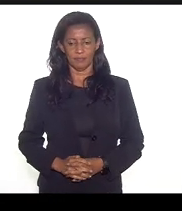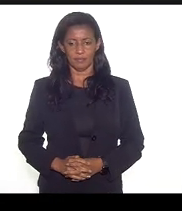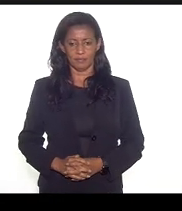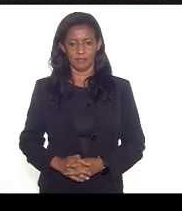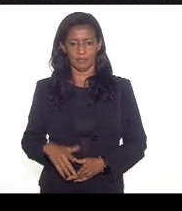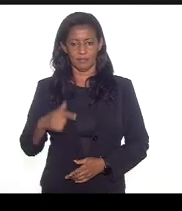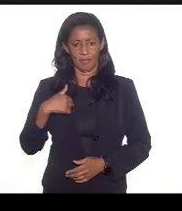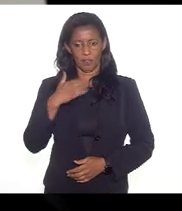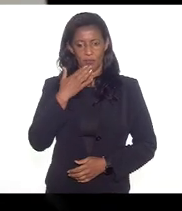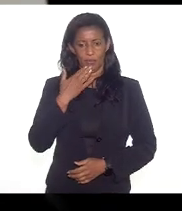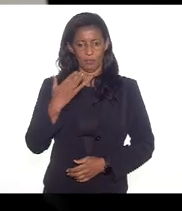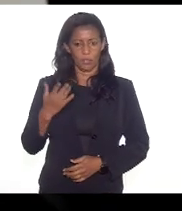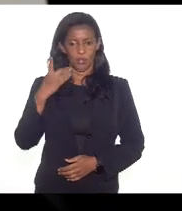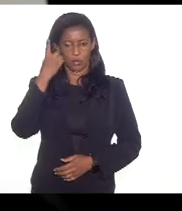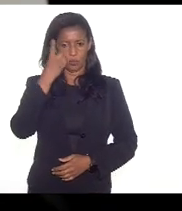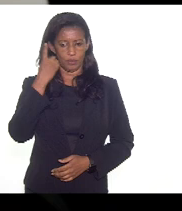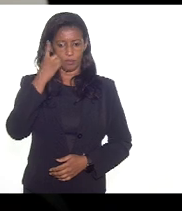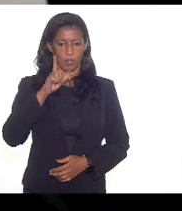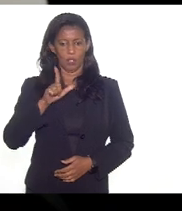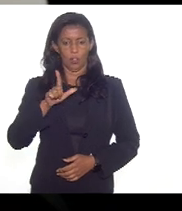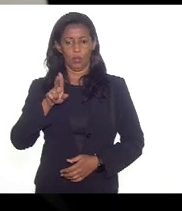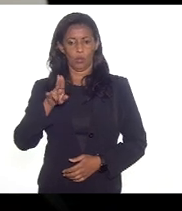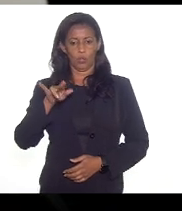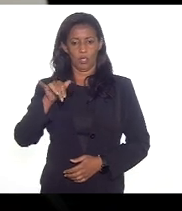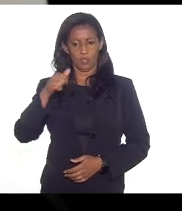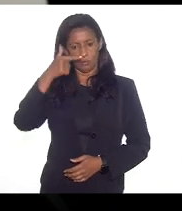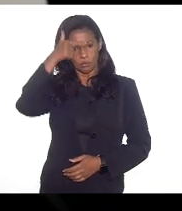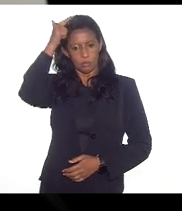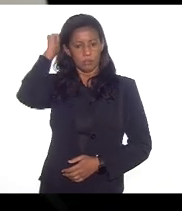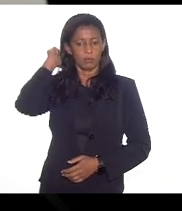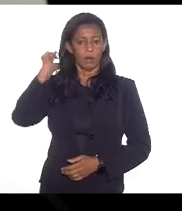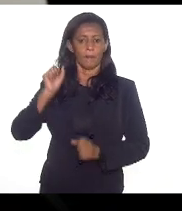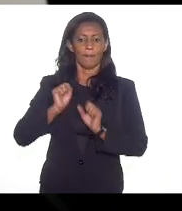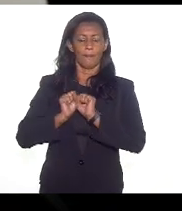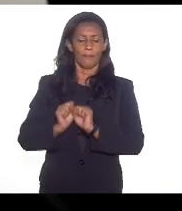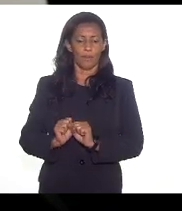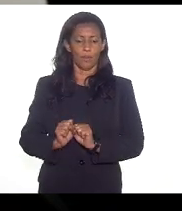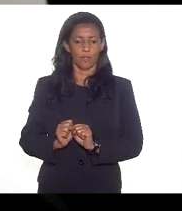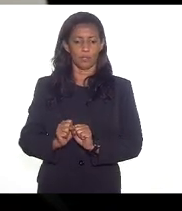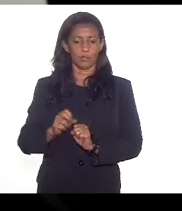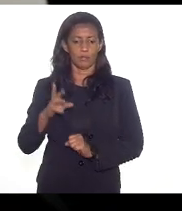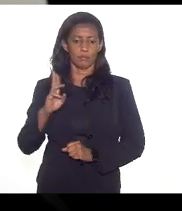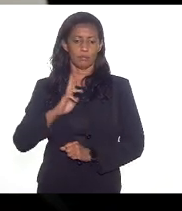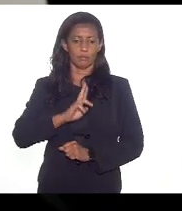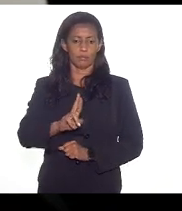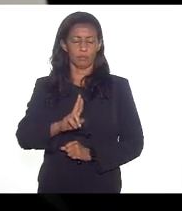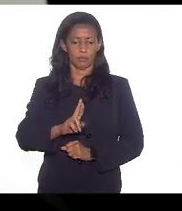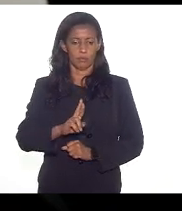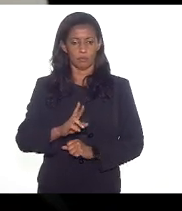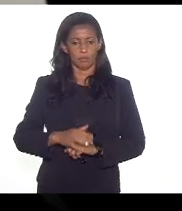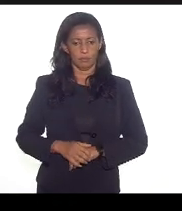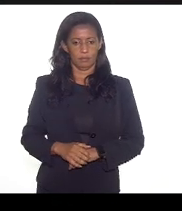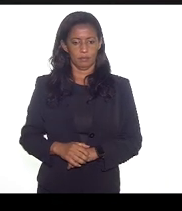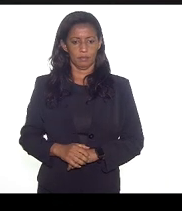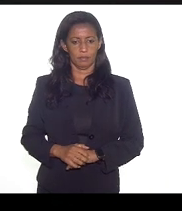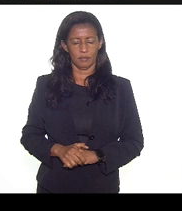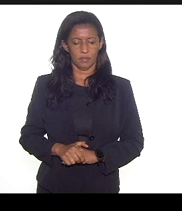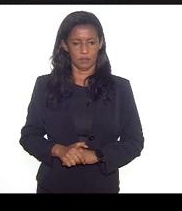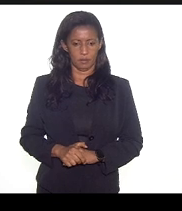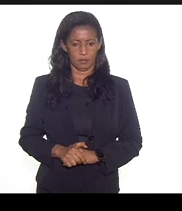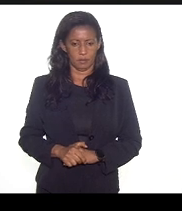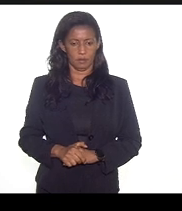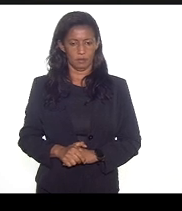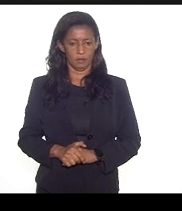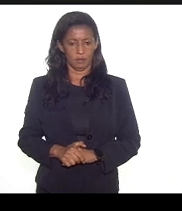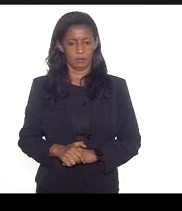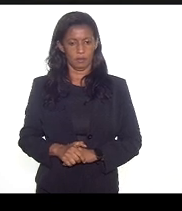Eu vou pedir ao deputado Luiz se pode fazer a resposta à questão de ordem da deputada Renata. Pela ordem, por